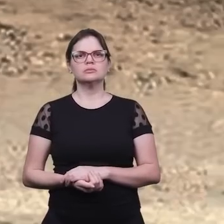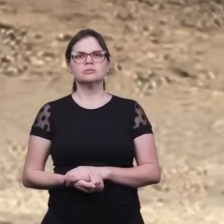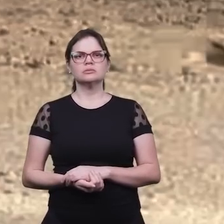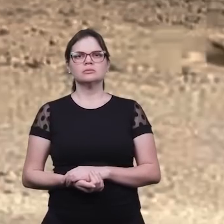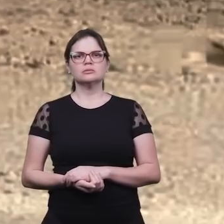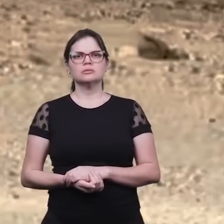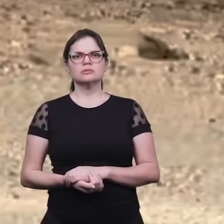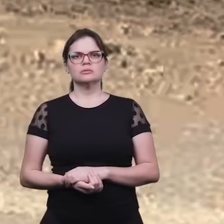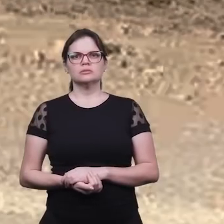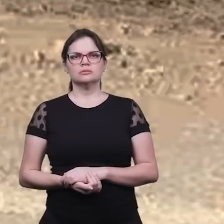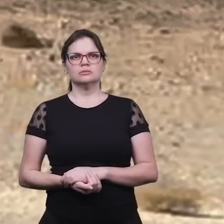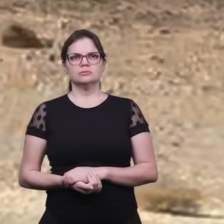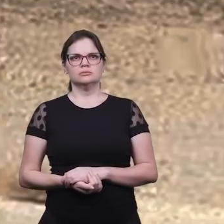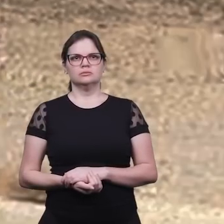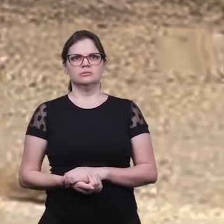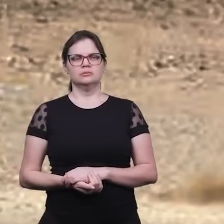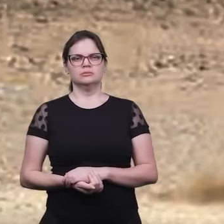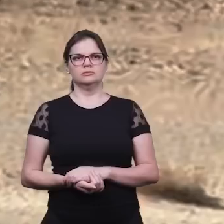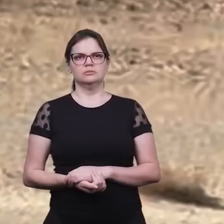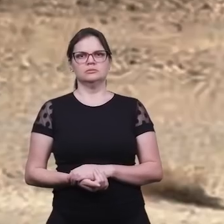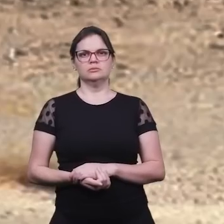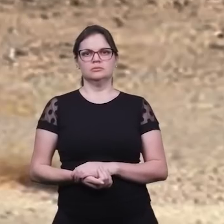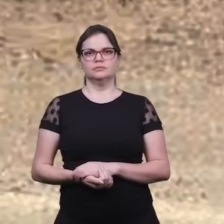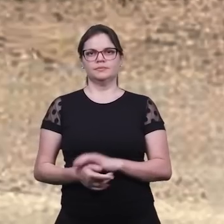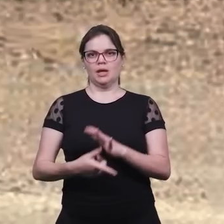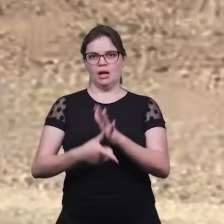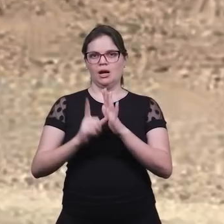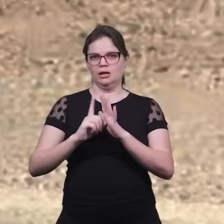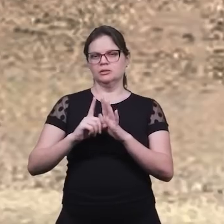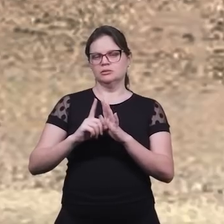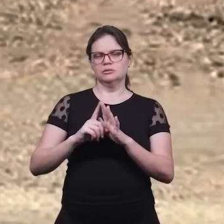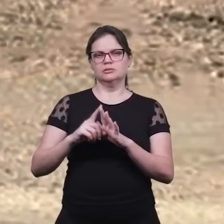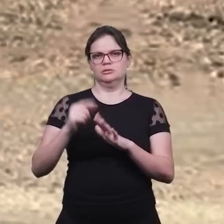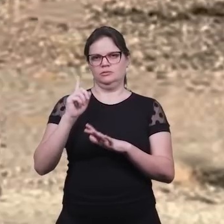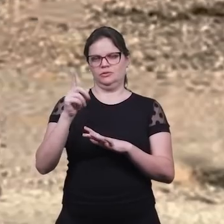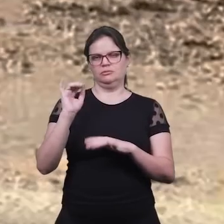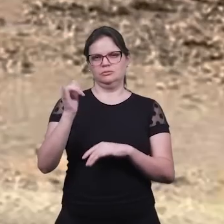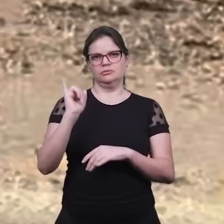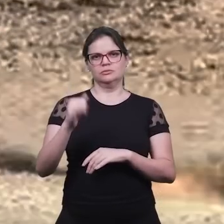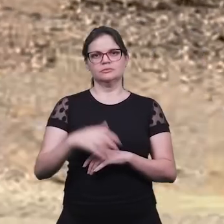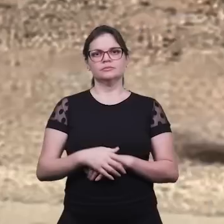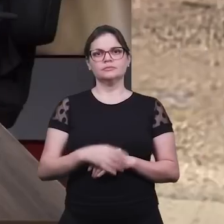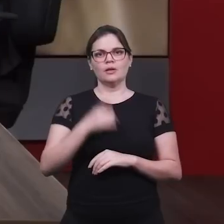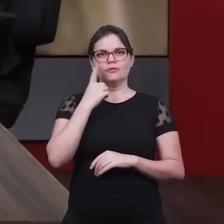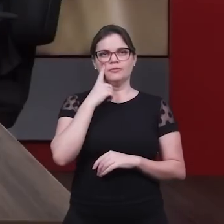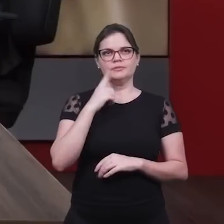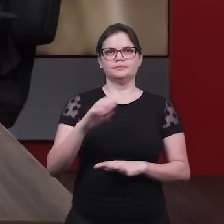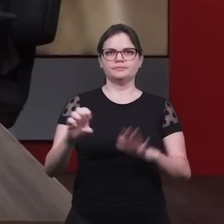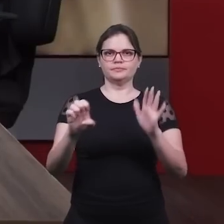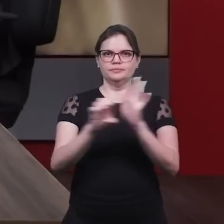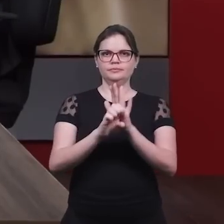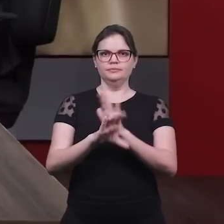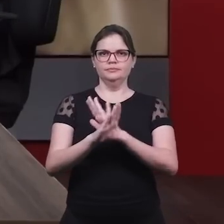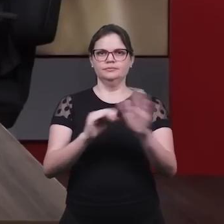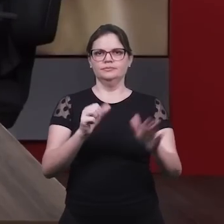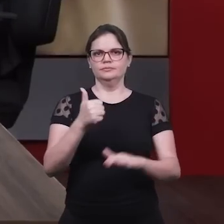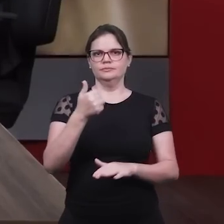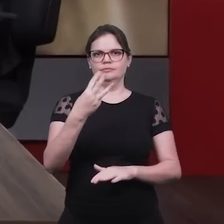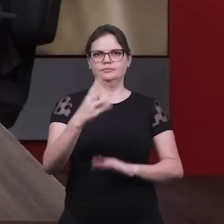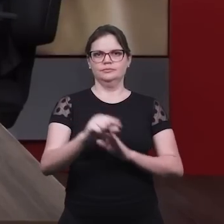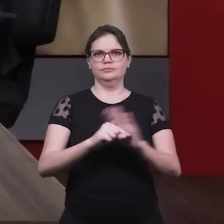estrada real? O mapa, né? O mapa. Agora, só antes de colocar o mapa, isso que você falou